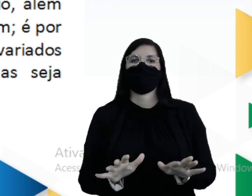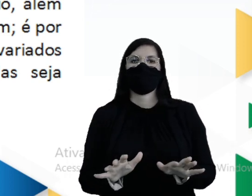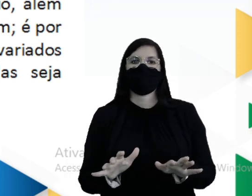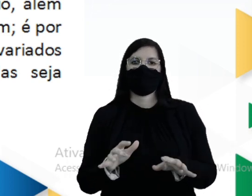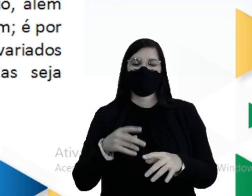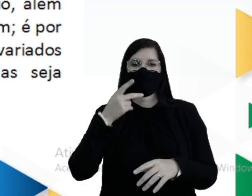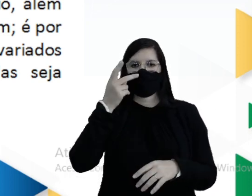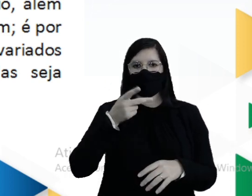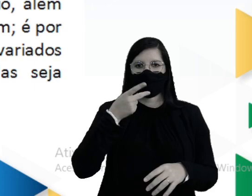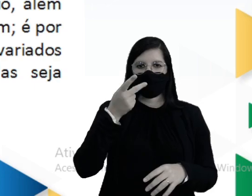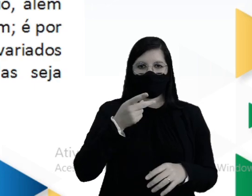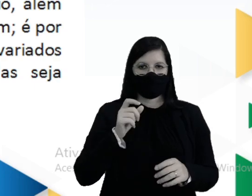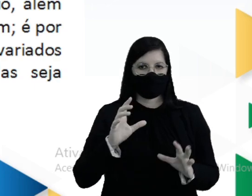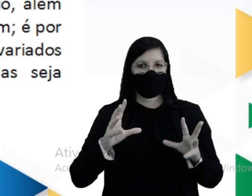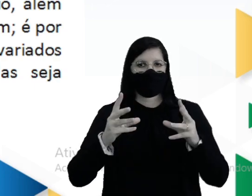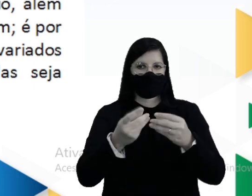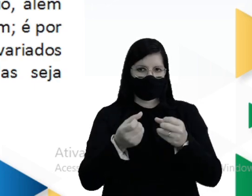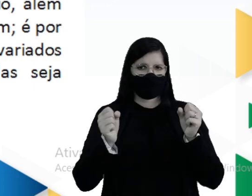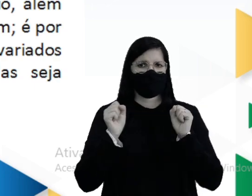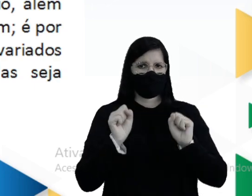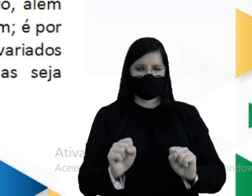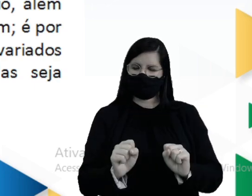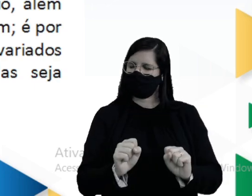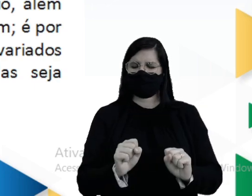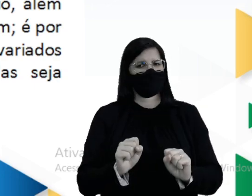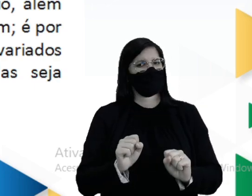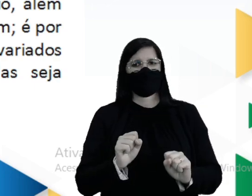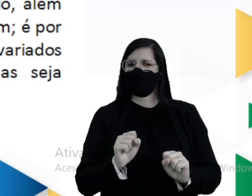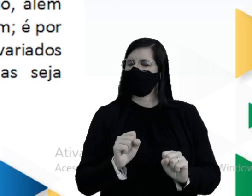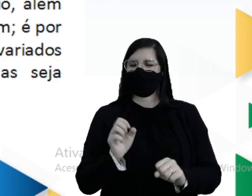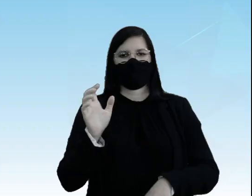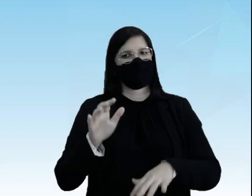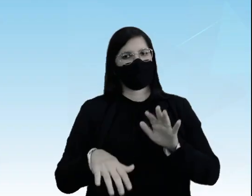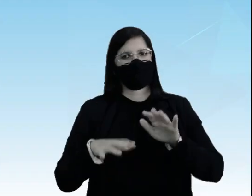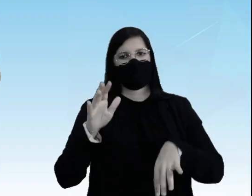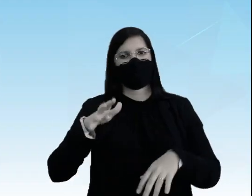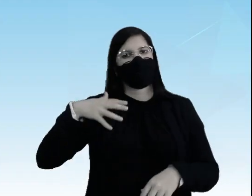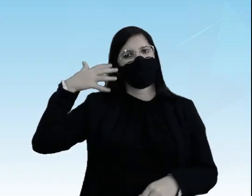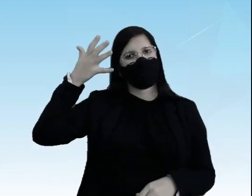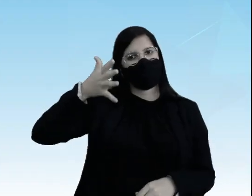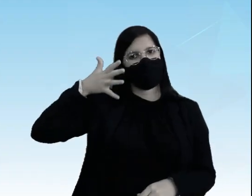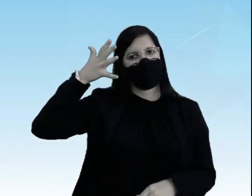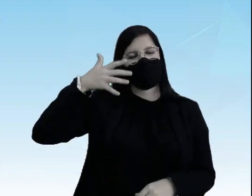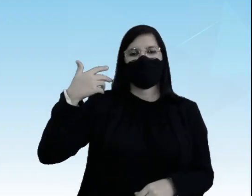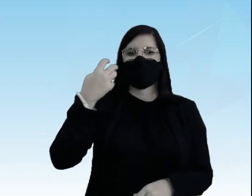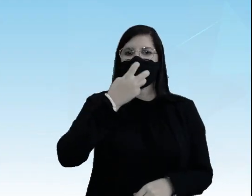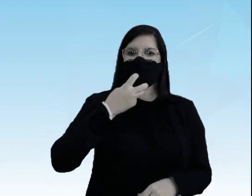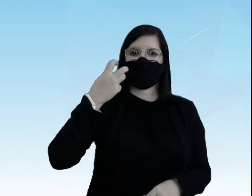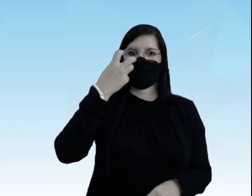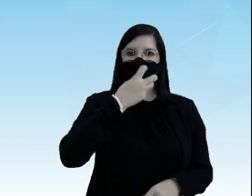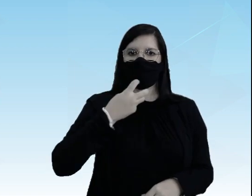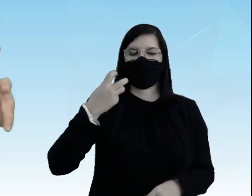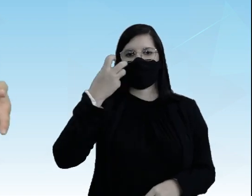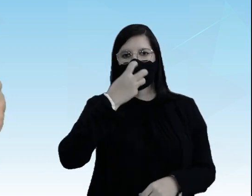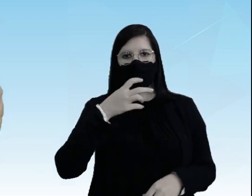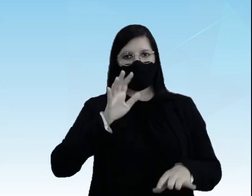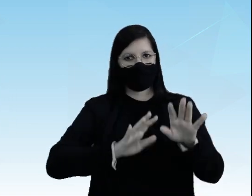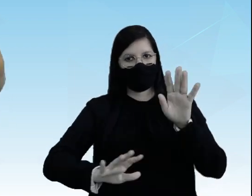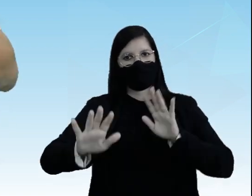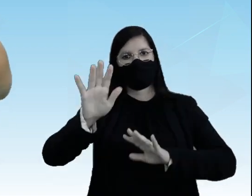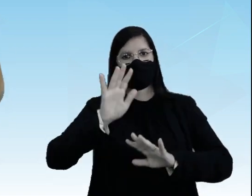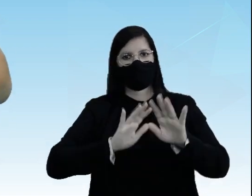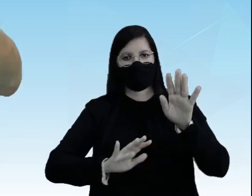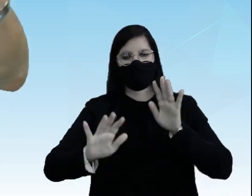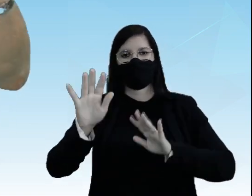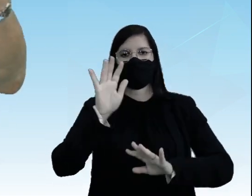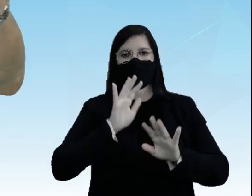que a fala pode tudo. Lembre-se que estamos tratando de quê? O discurso oral. Então temos que tomar cuidado. Não é